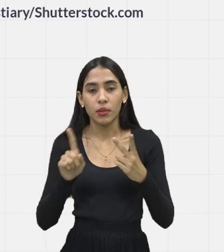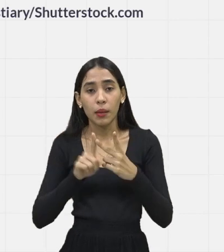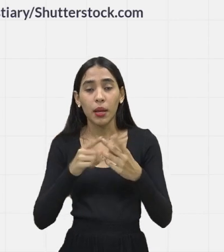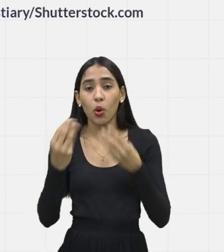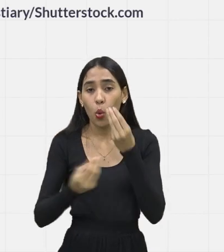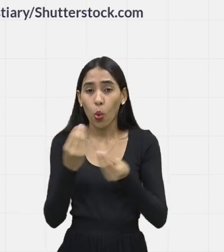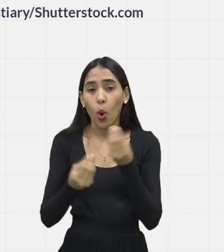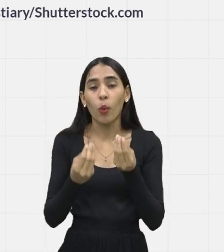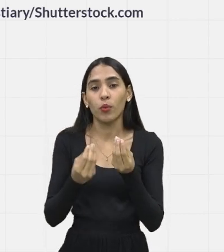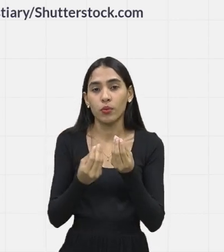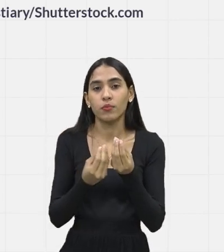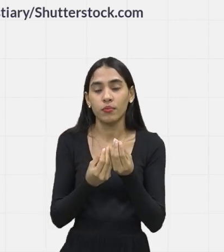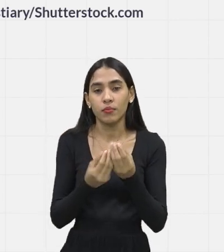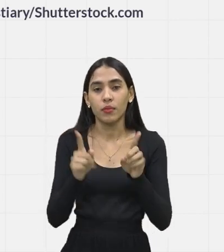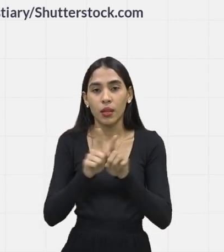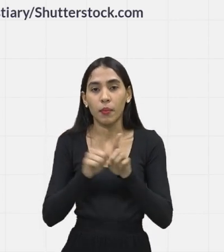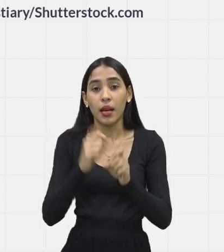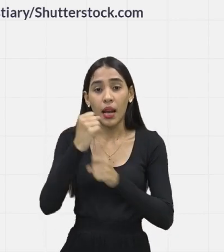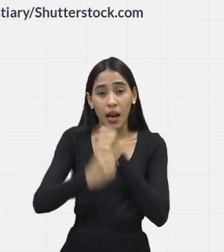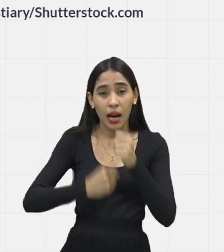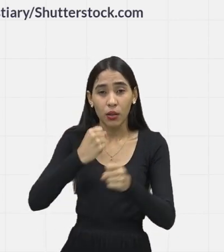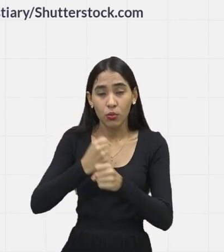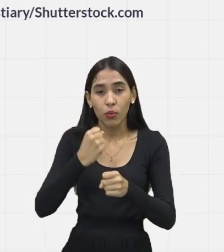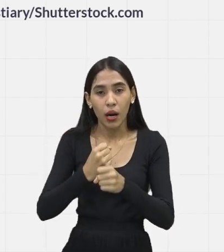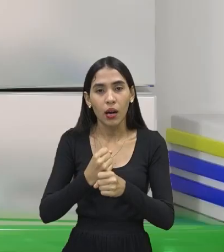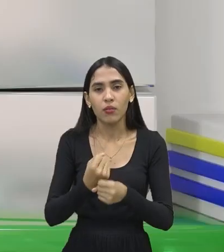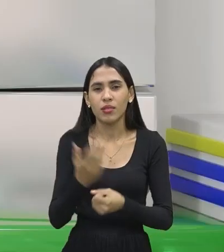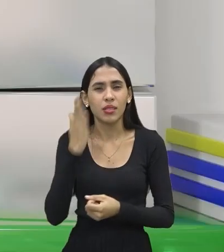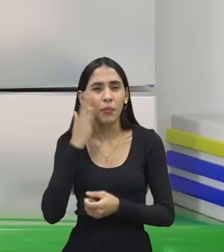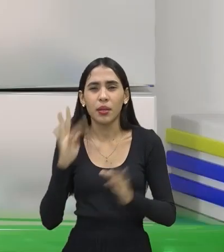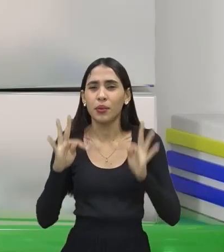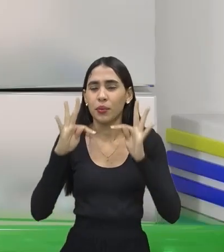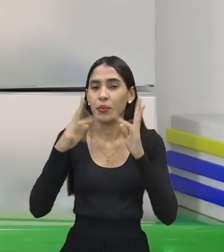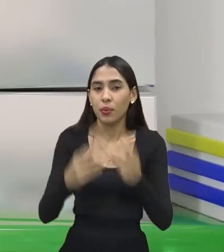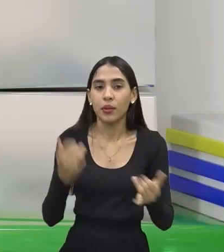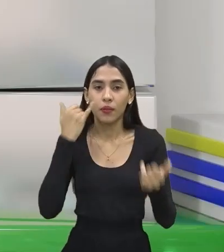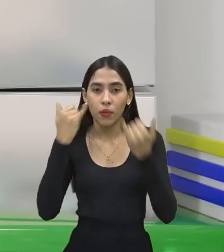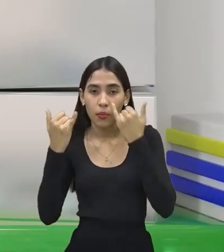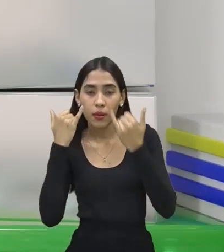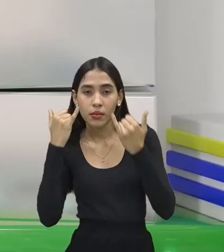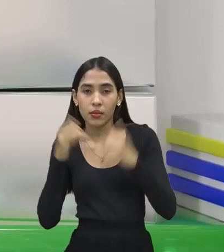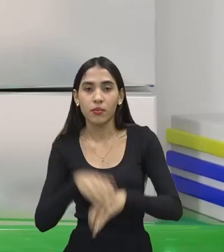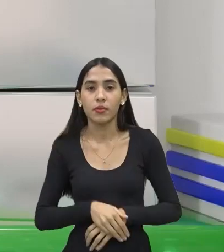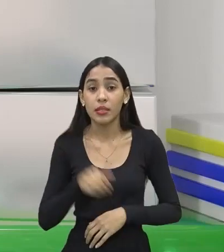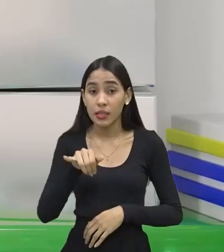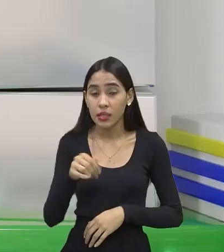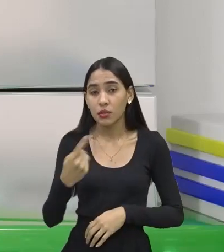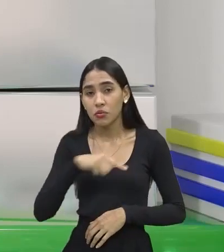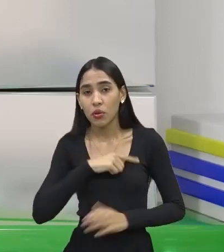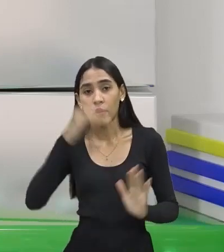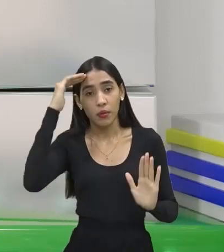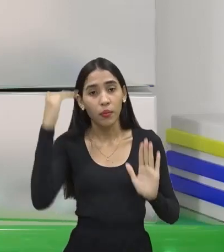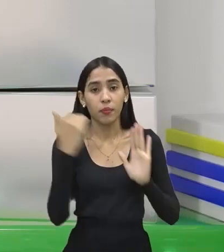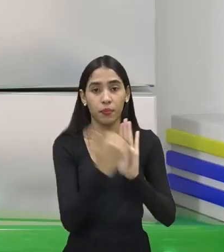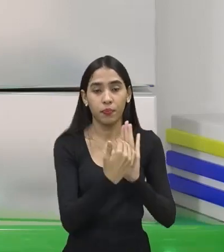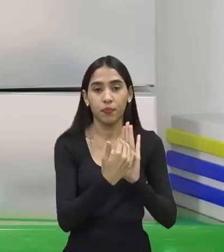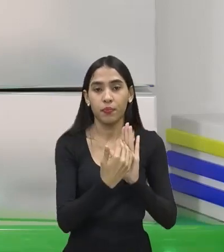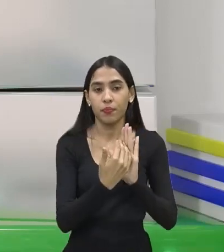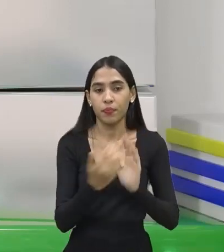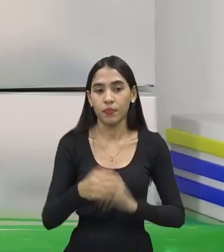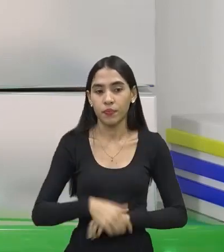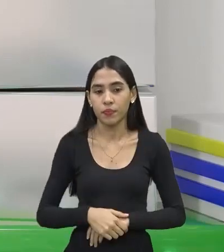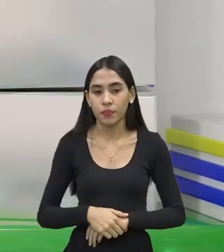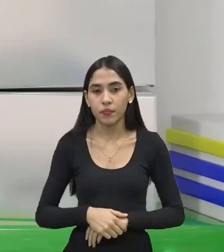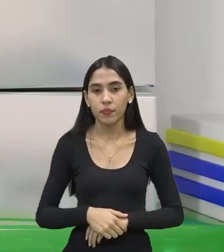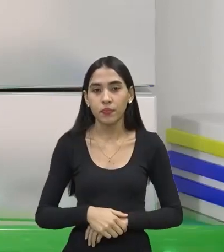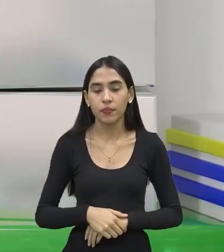quanto que vai ter anual de carga horária e saber se está conseguindo, né, se nós estamos seguindo direitinho ali o que se pede, o